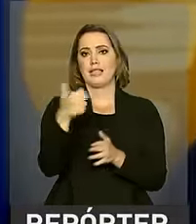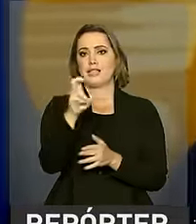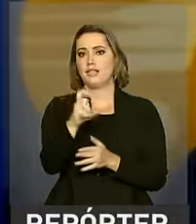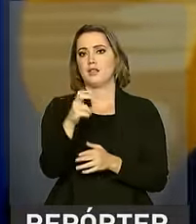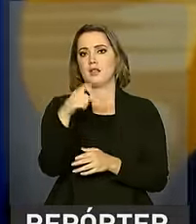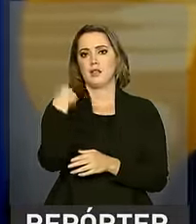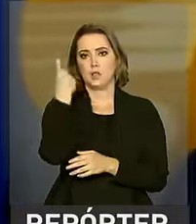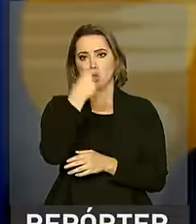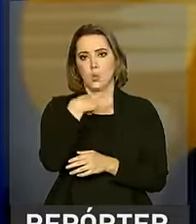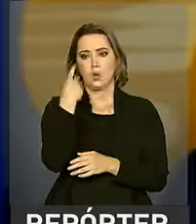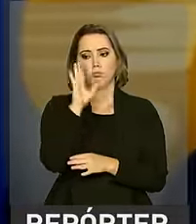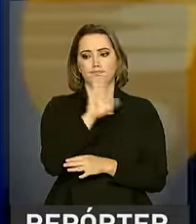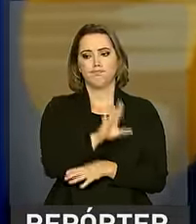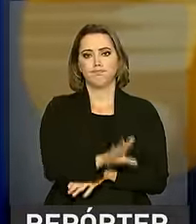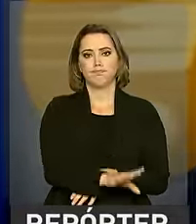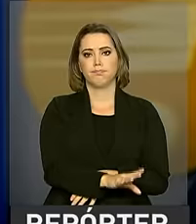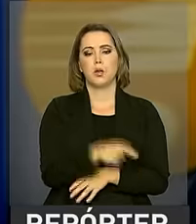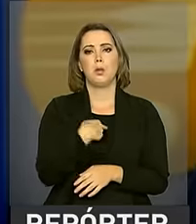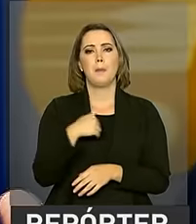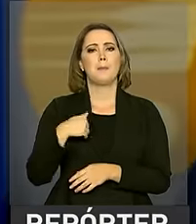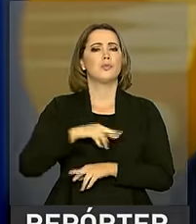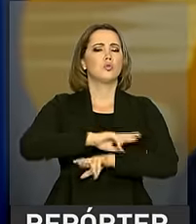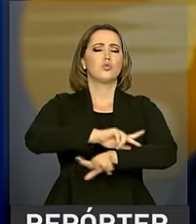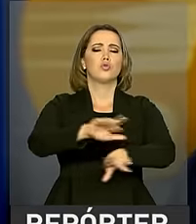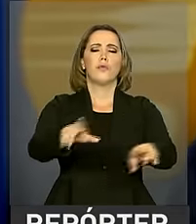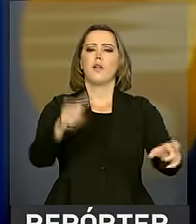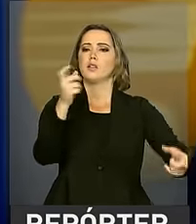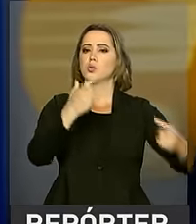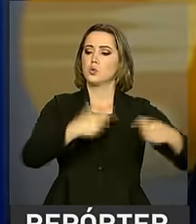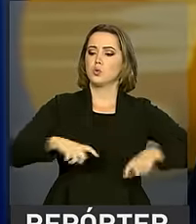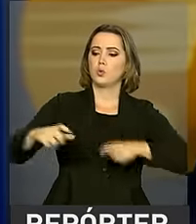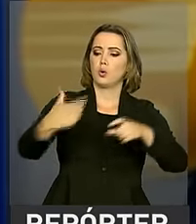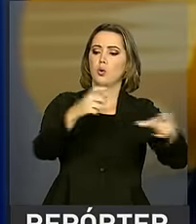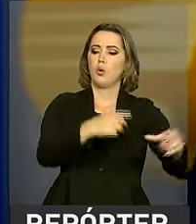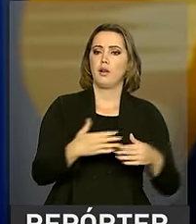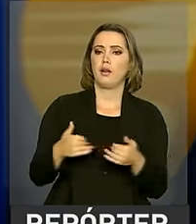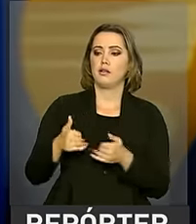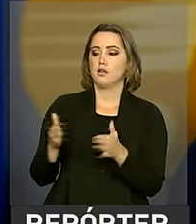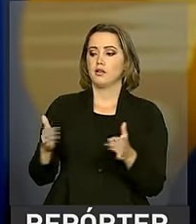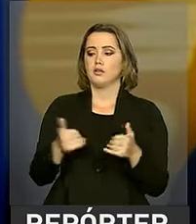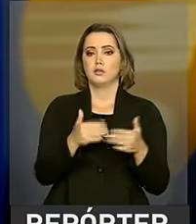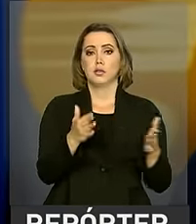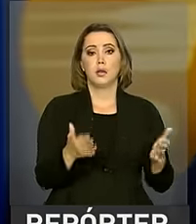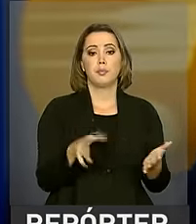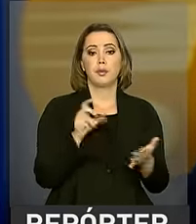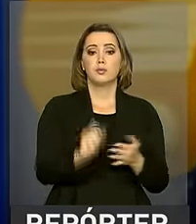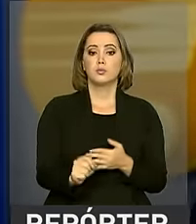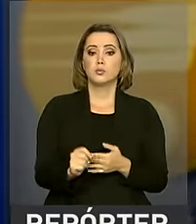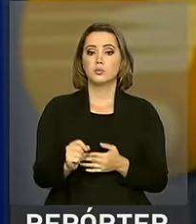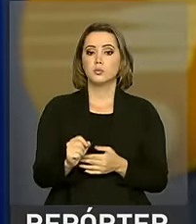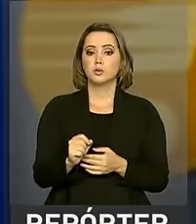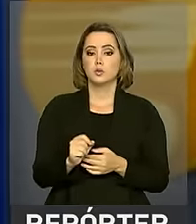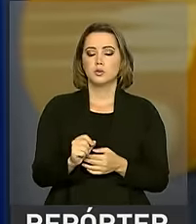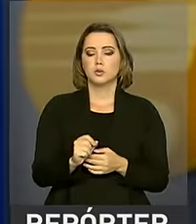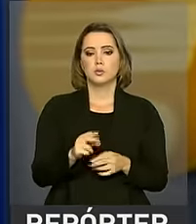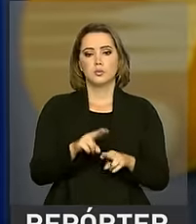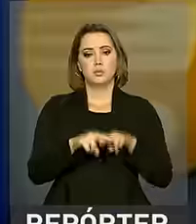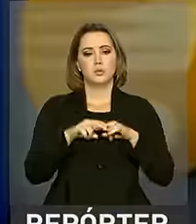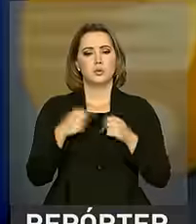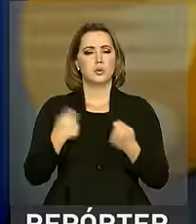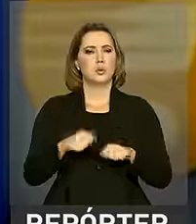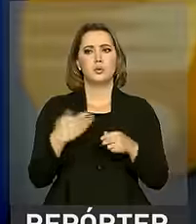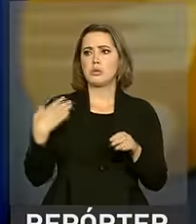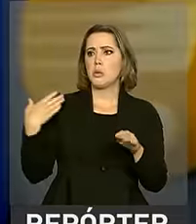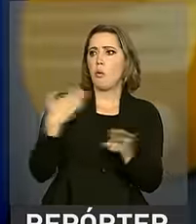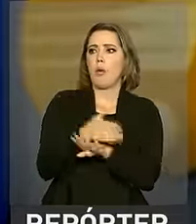1800 agências estarão abertas o trabalhador pode consultar o site da Caixa que ele vai saber quais são as agências que estão abertas né por isso não precisa